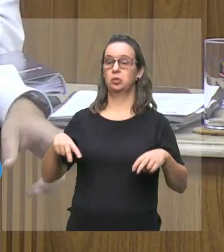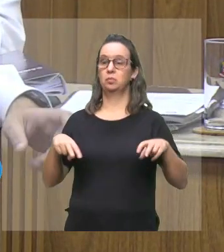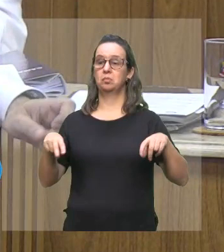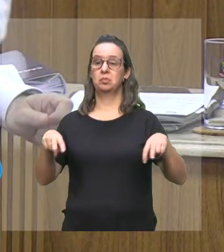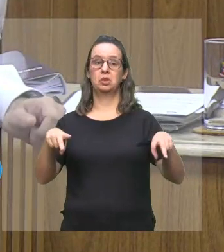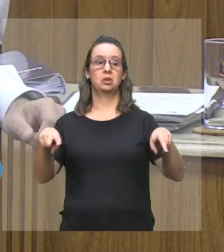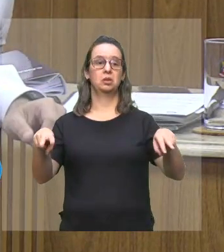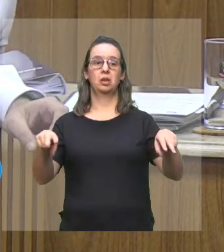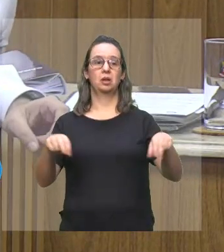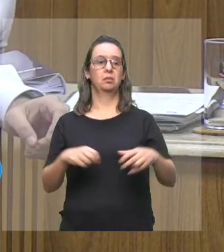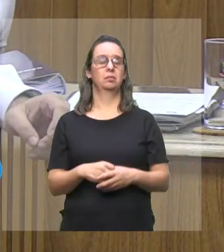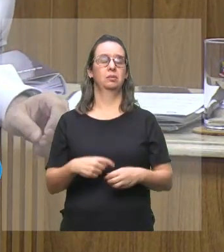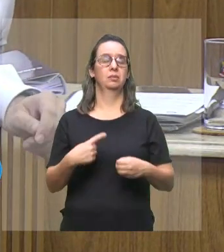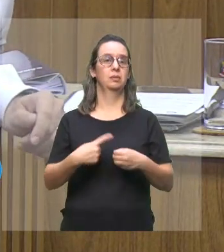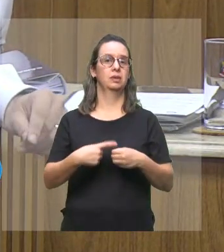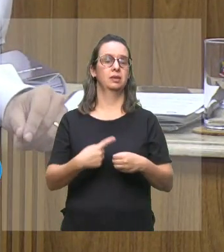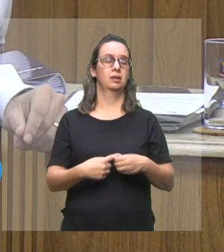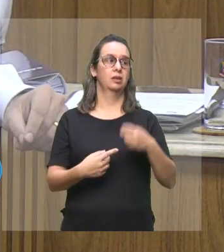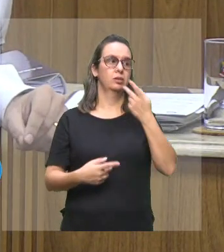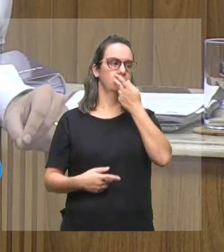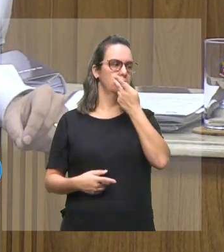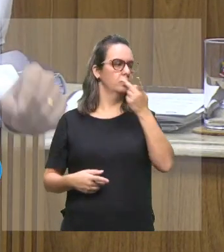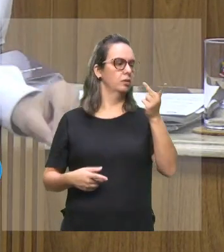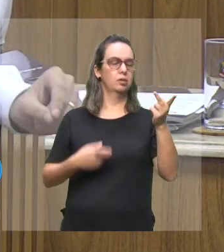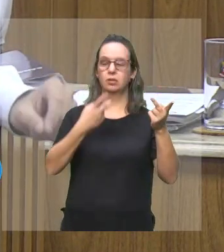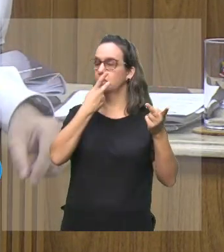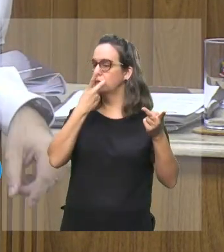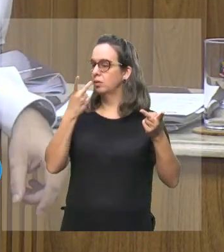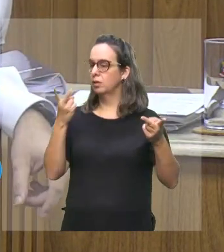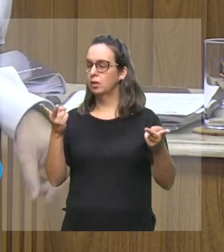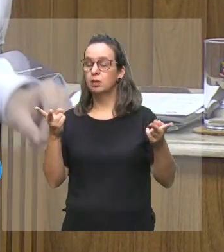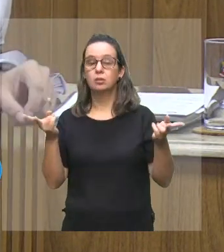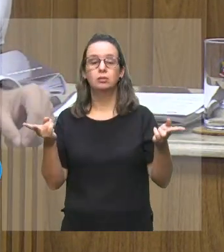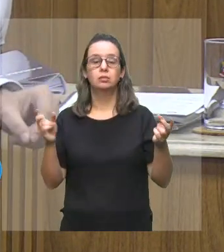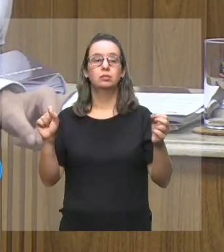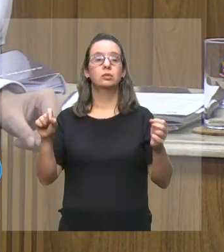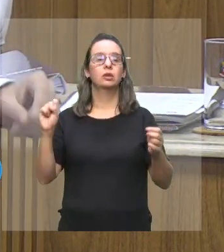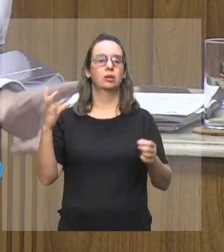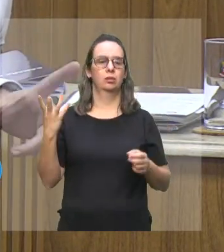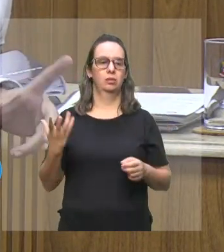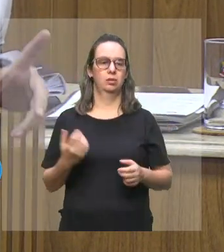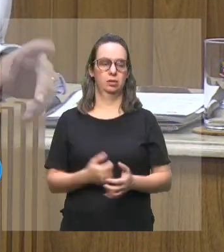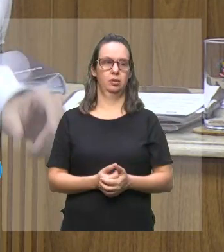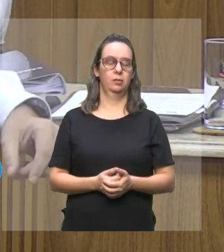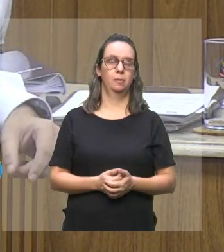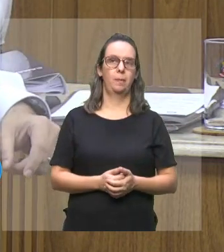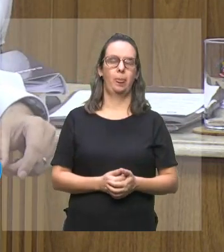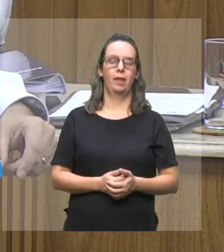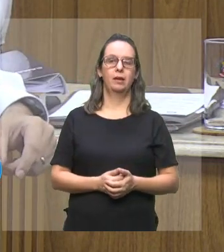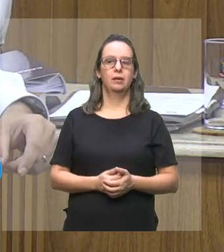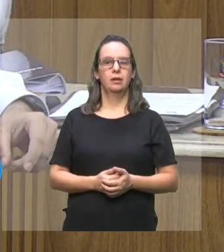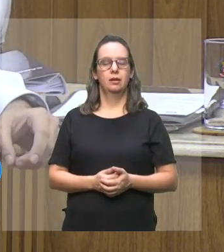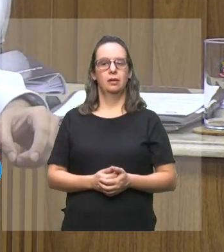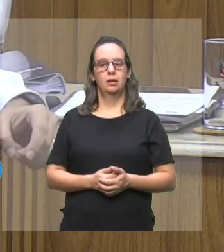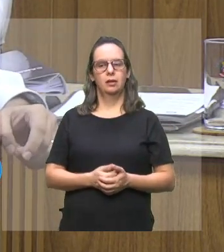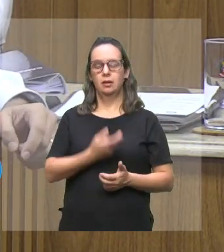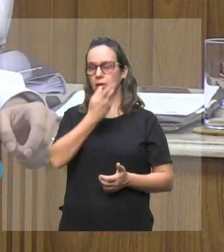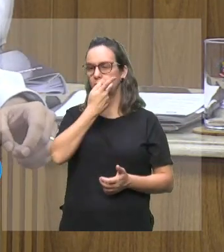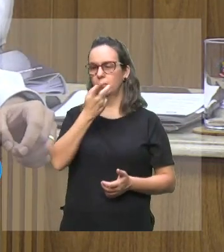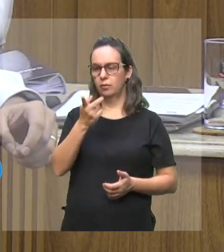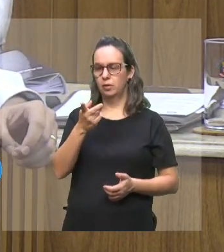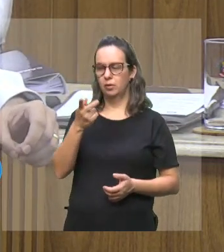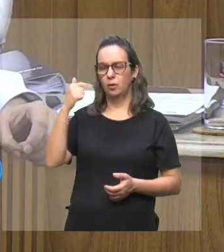um pouco daquilo que está acontecendo no nosso município. Eu tive no domingo, ontem, ali na Praça da